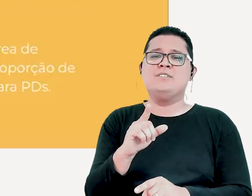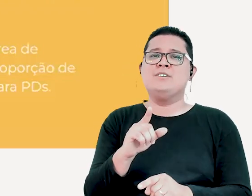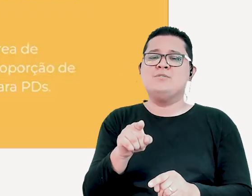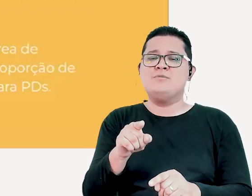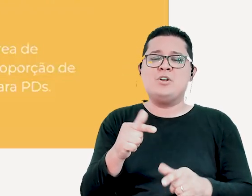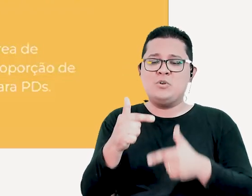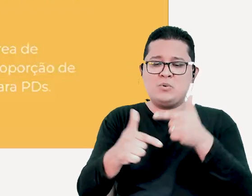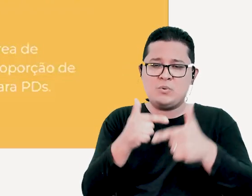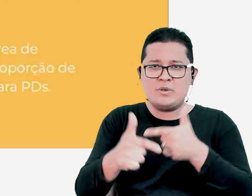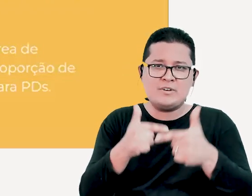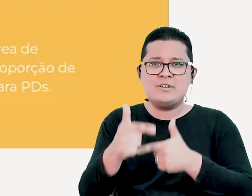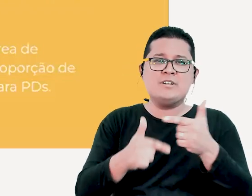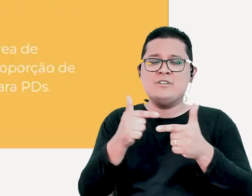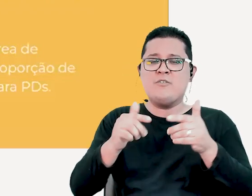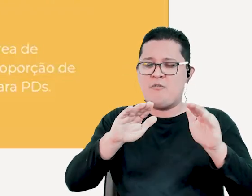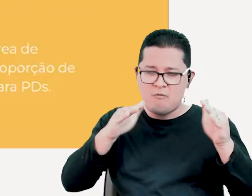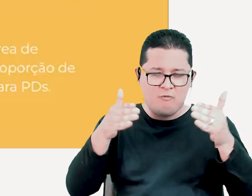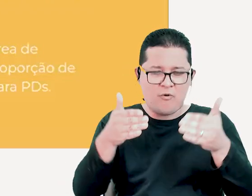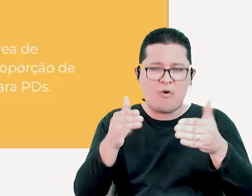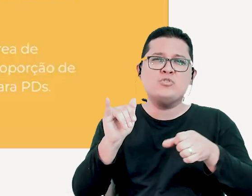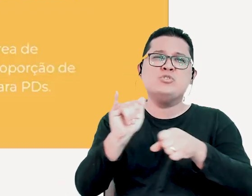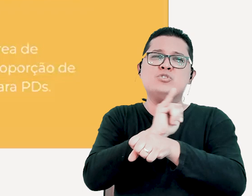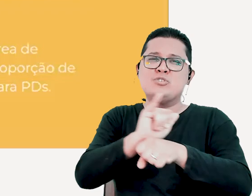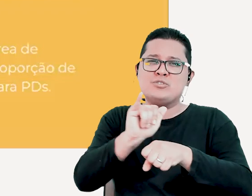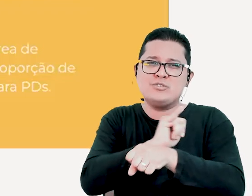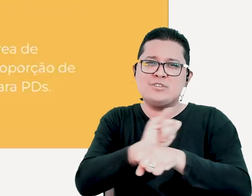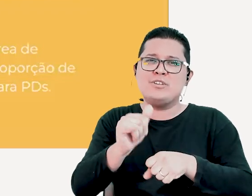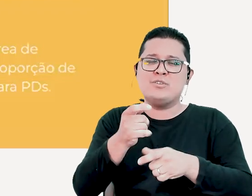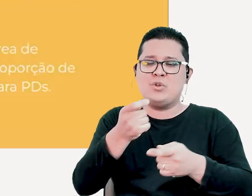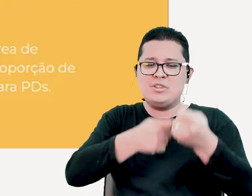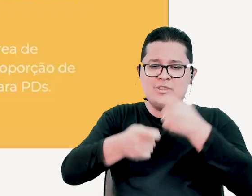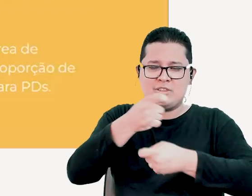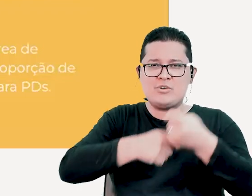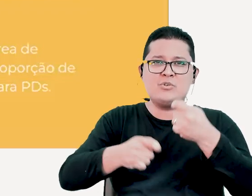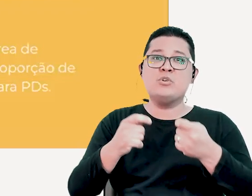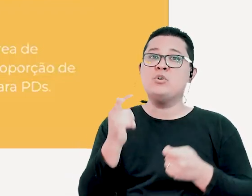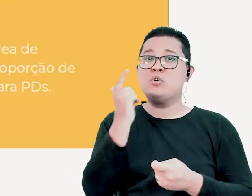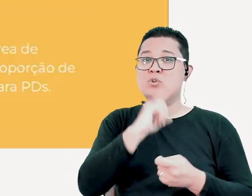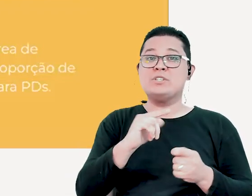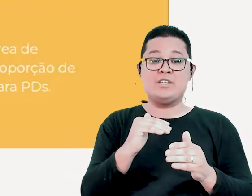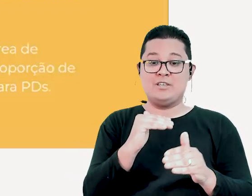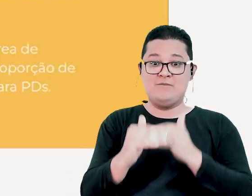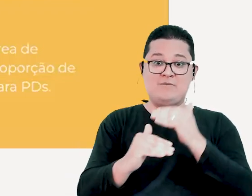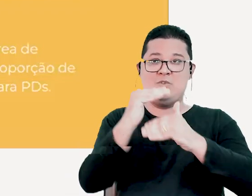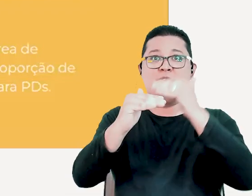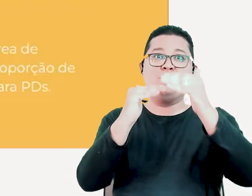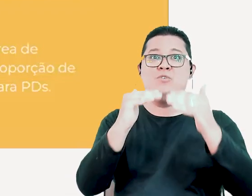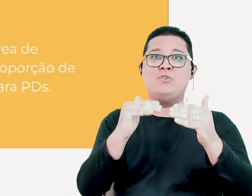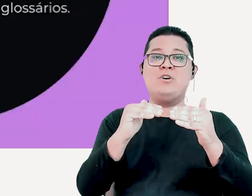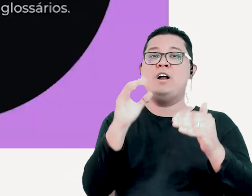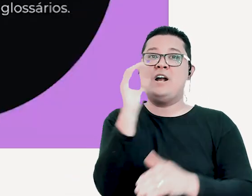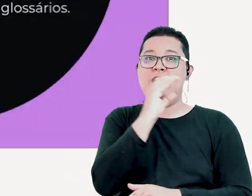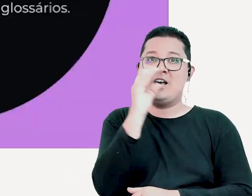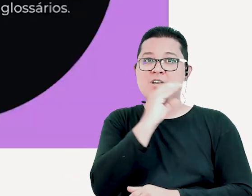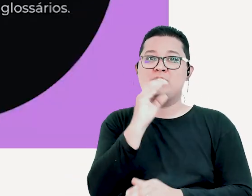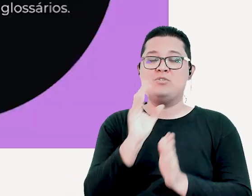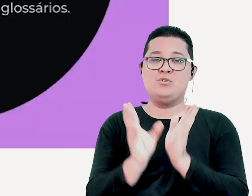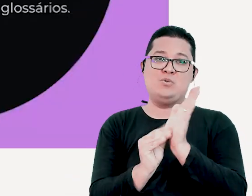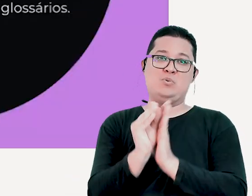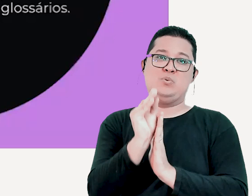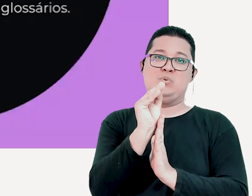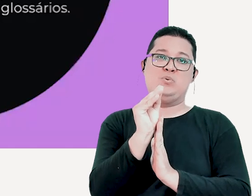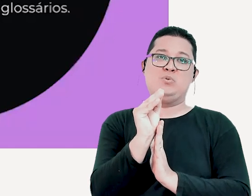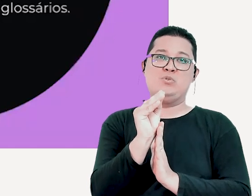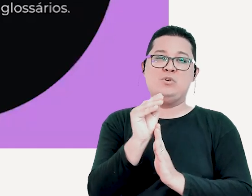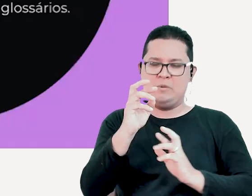com foco nessa estratégia de negócio e conseguir escalar essas boas práticas de conteúdo. Por